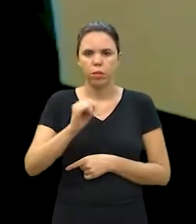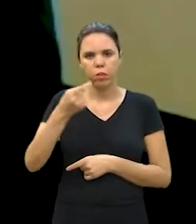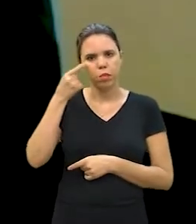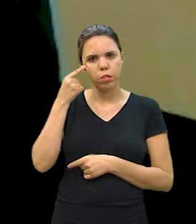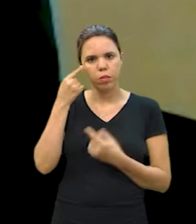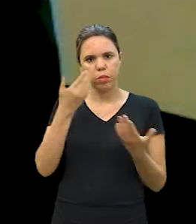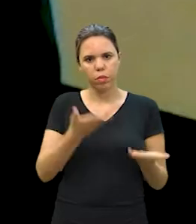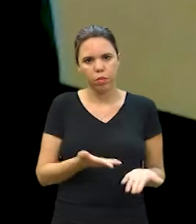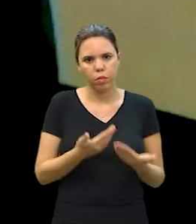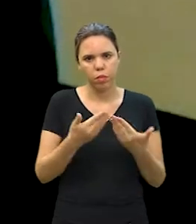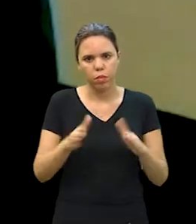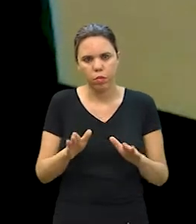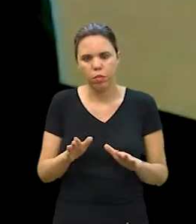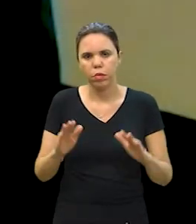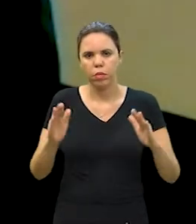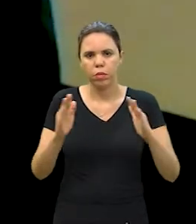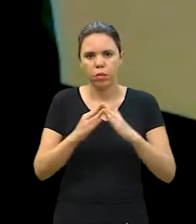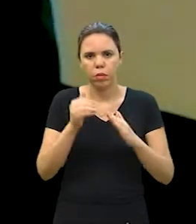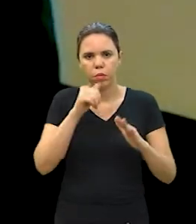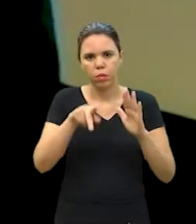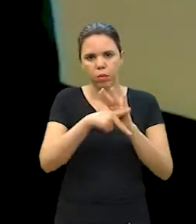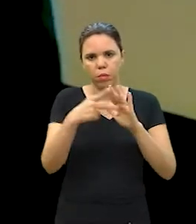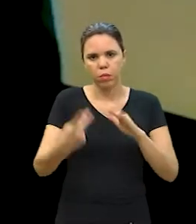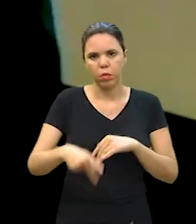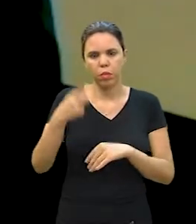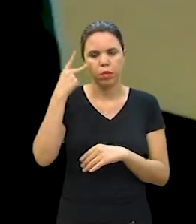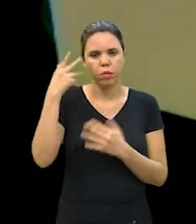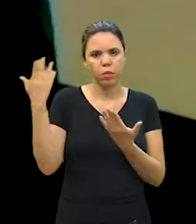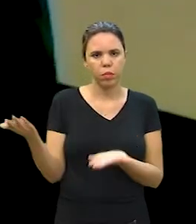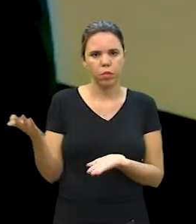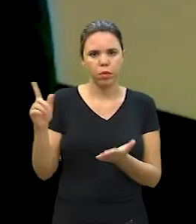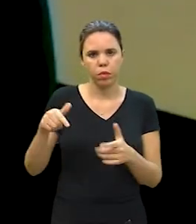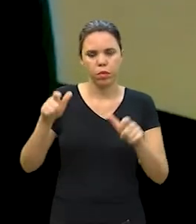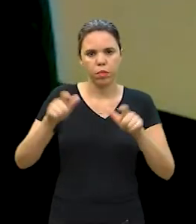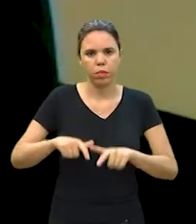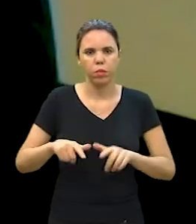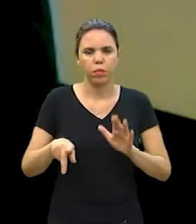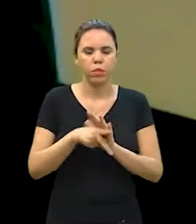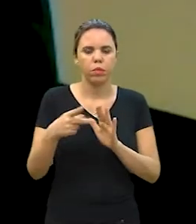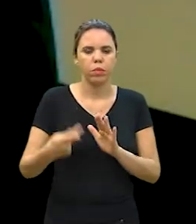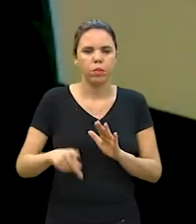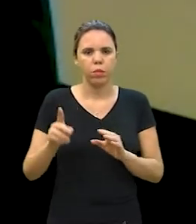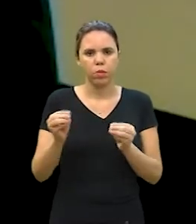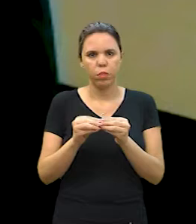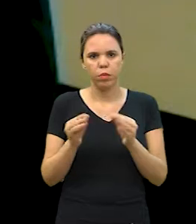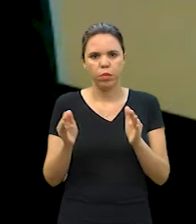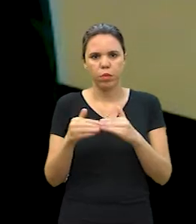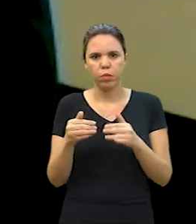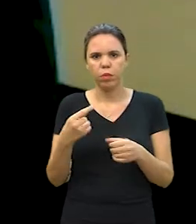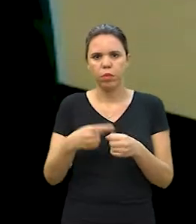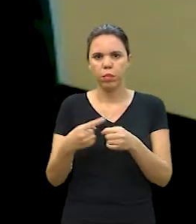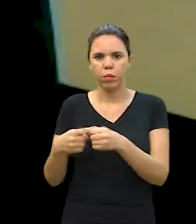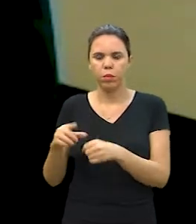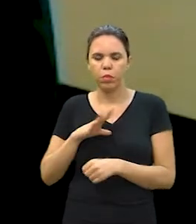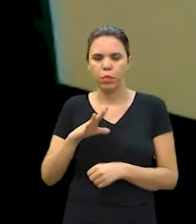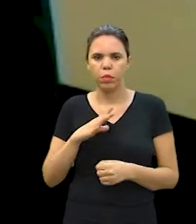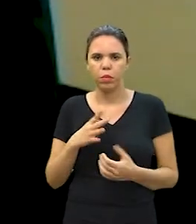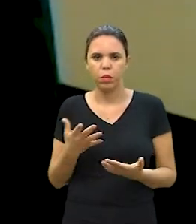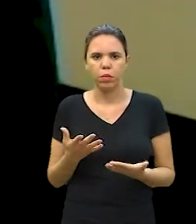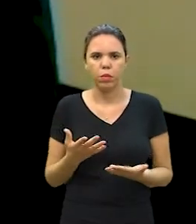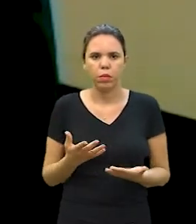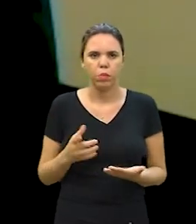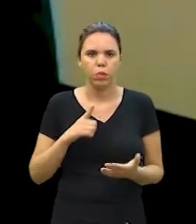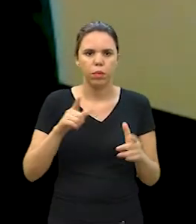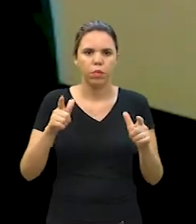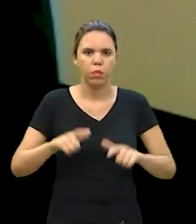João Dória, lançou a Casa da Mulher de São Paulo. É um espaço que será destinado aos municípios para